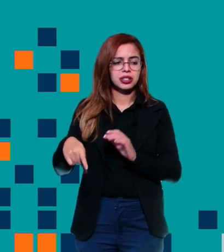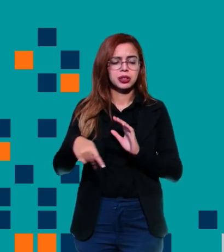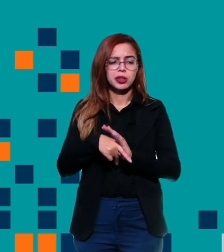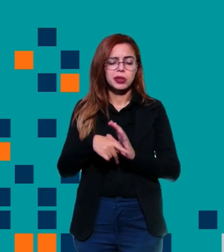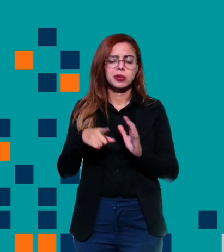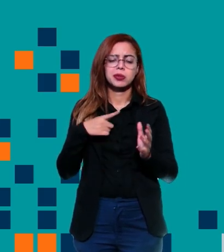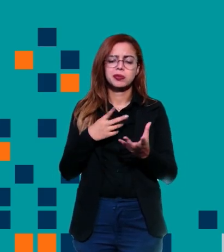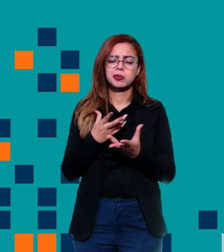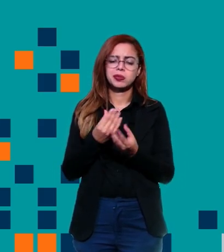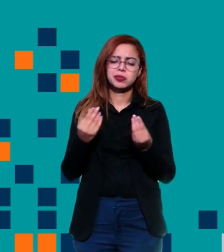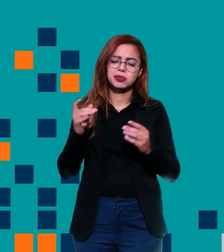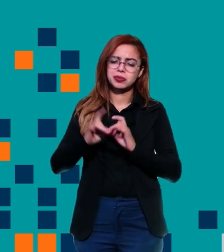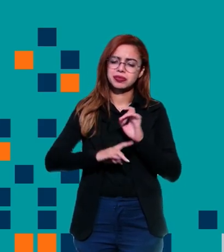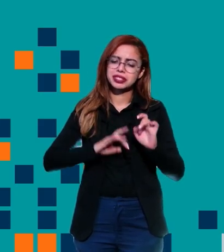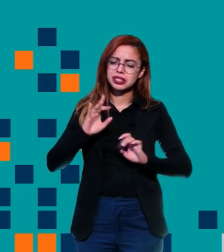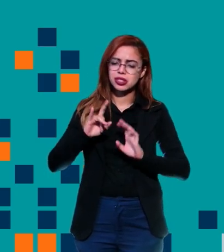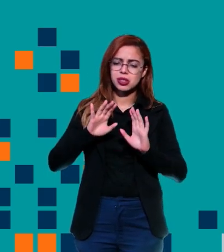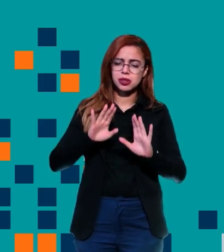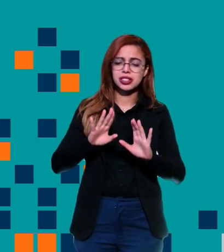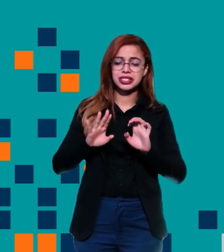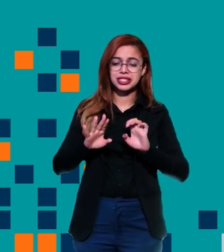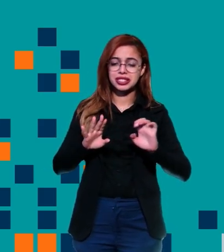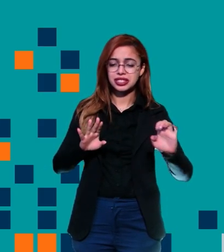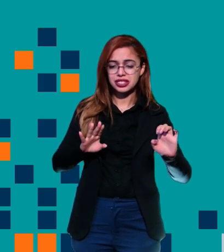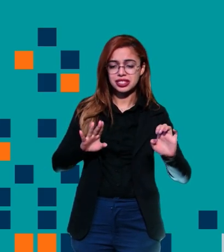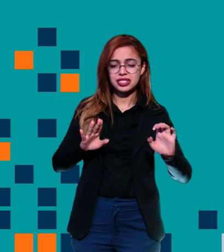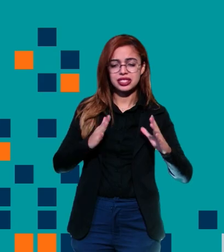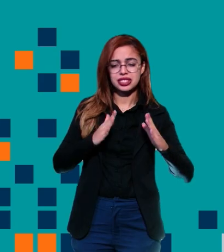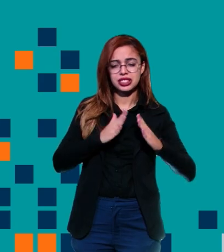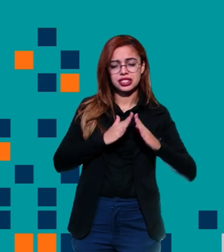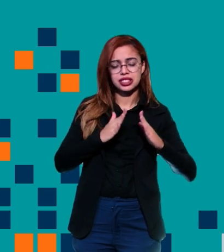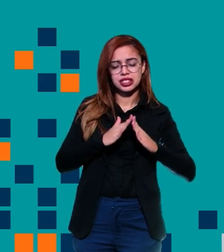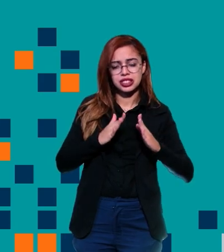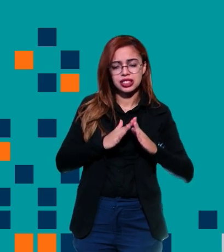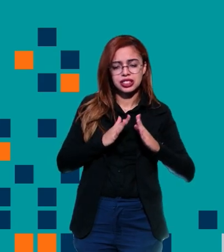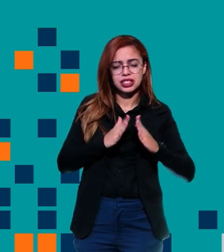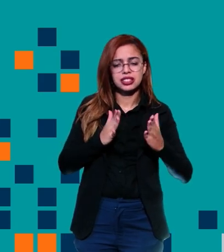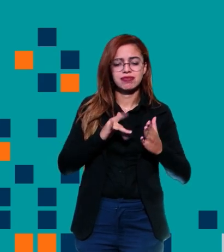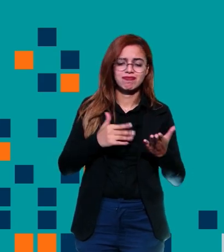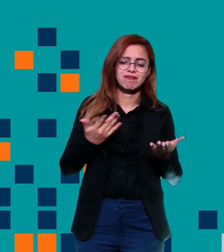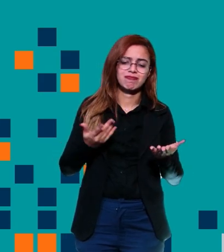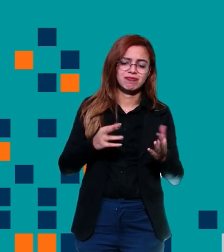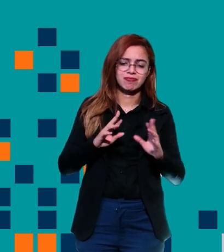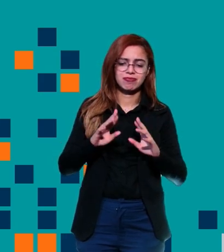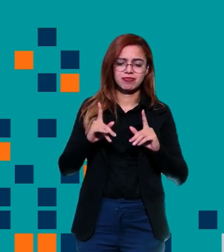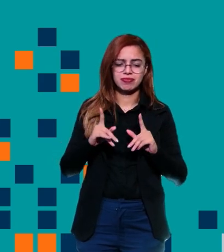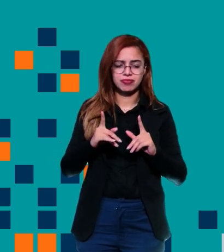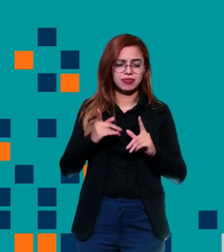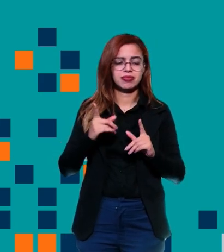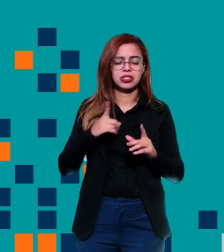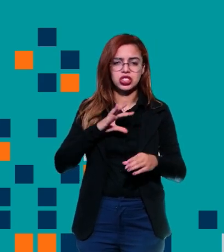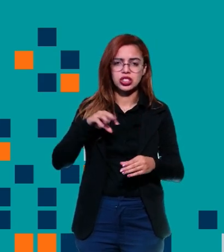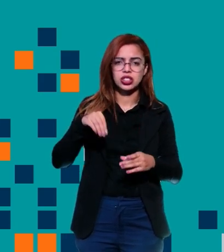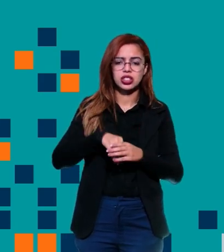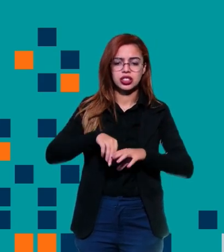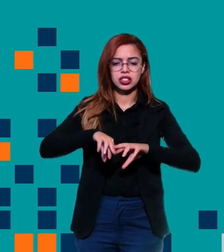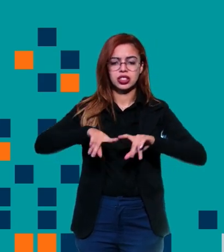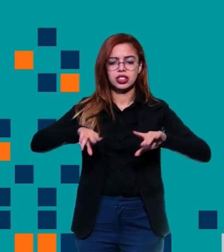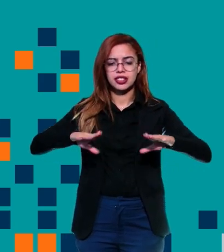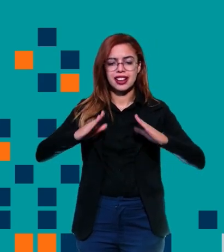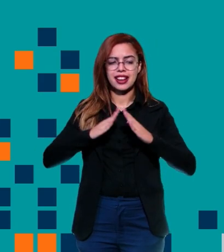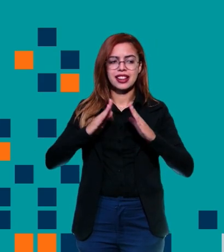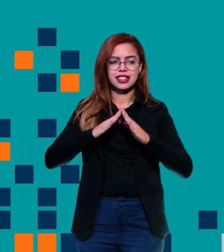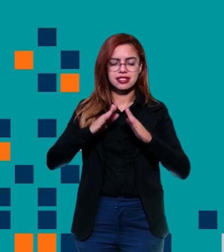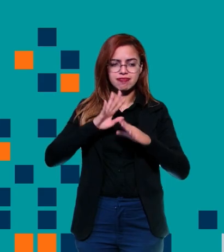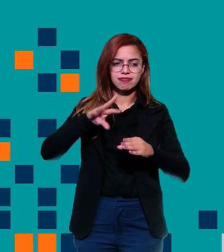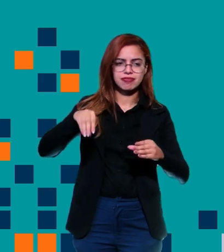muito espetacular, mas à esquerda dessa casa, eu devia ter, né? Tem implantações de casas que têm uma